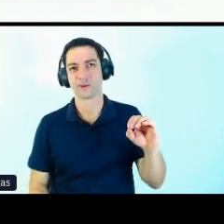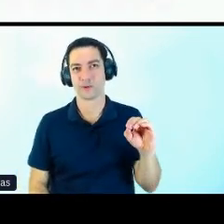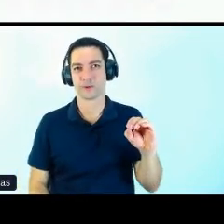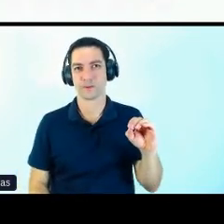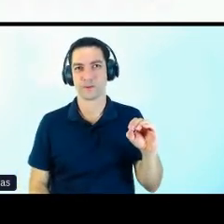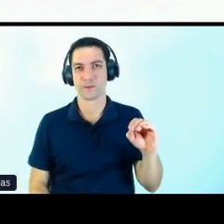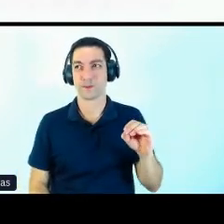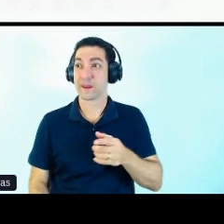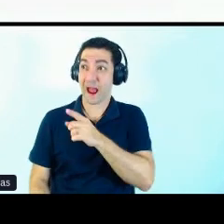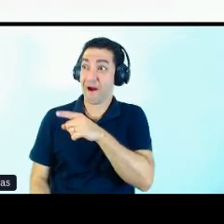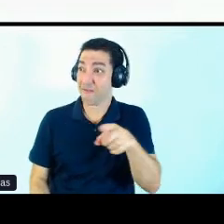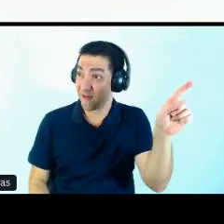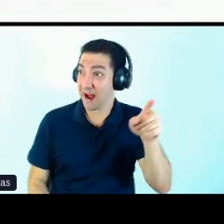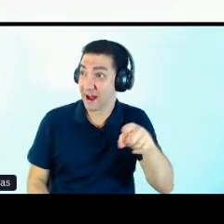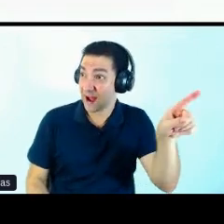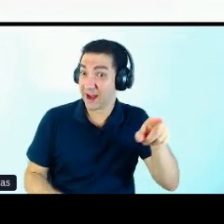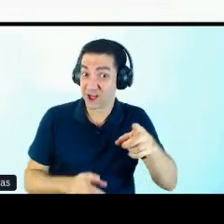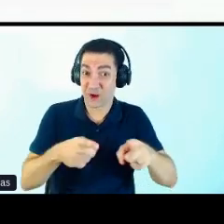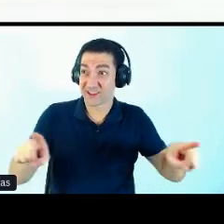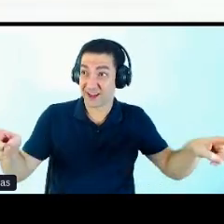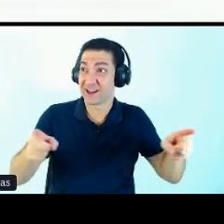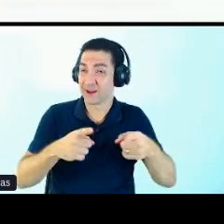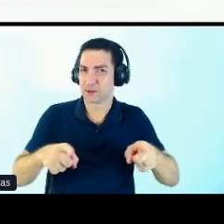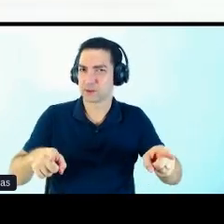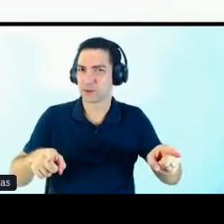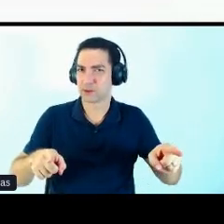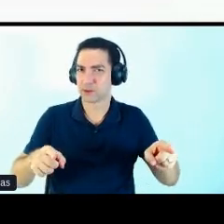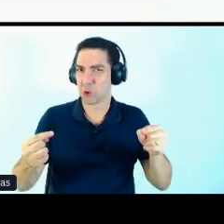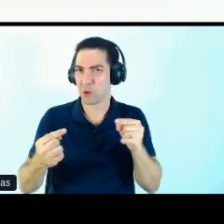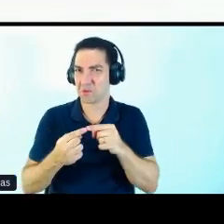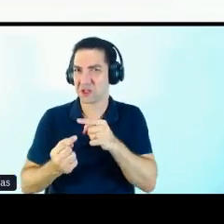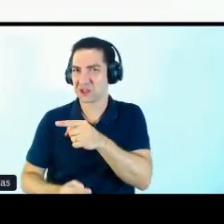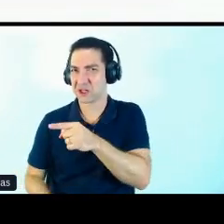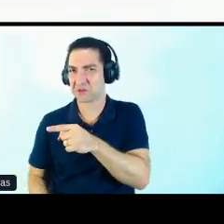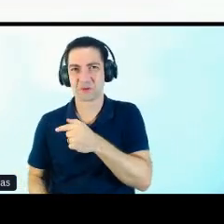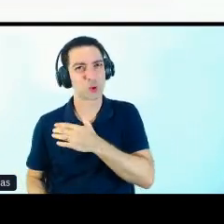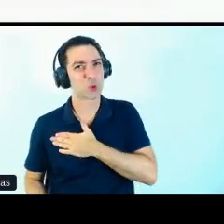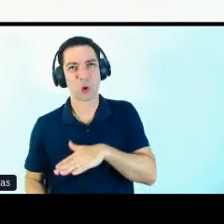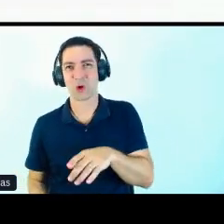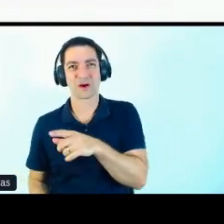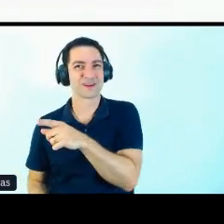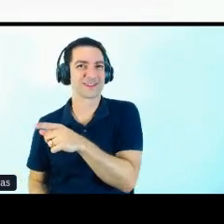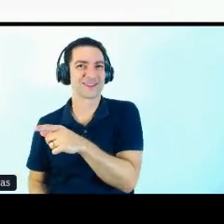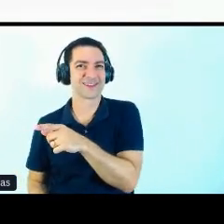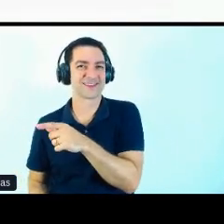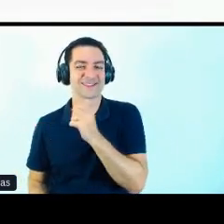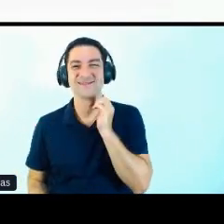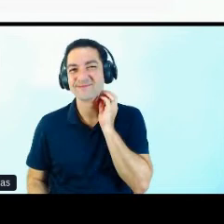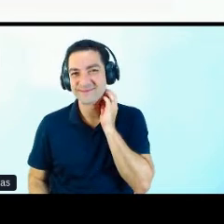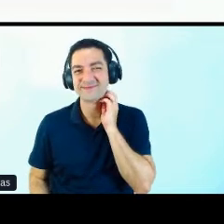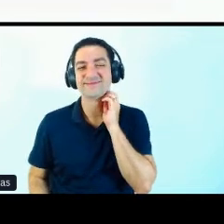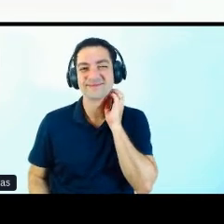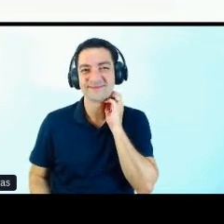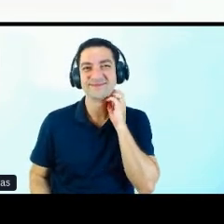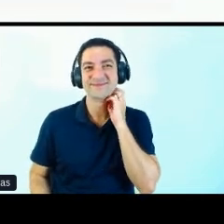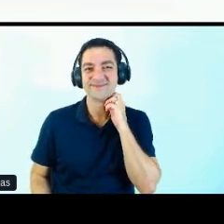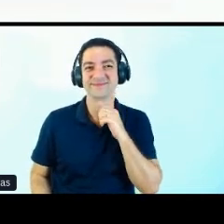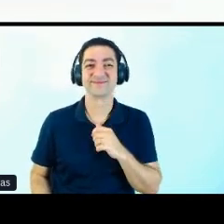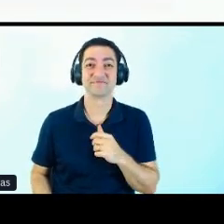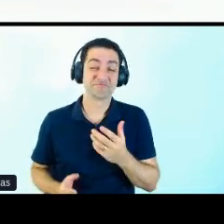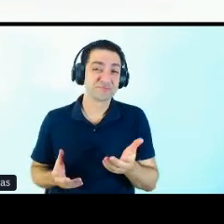se era péssimo, ela passava uma descrição dos itens, das facilidades que o lugar